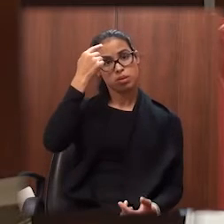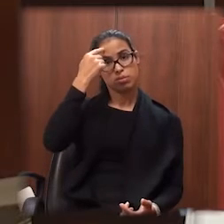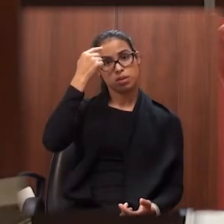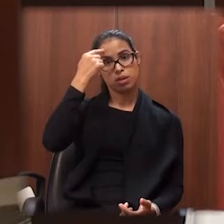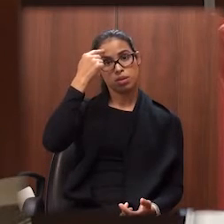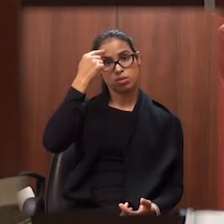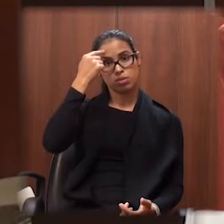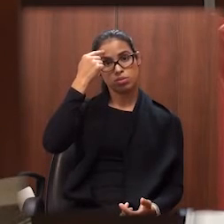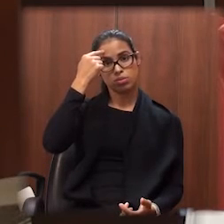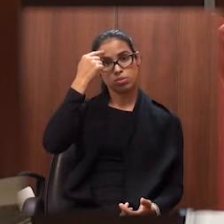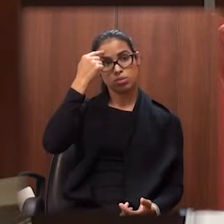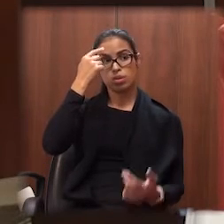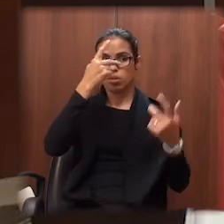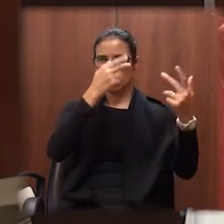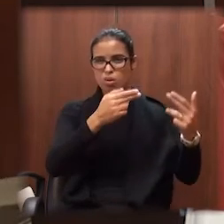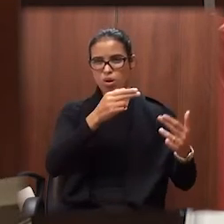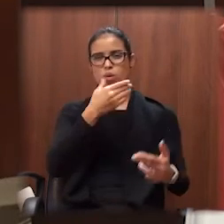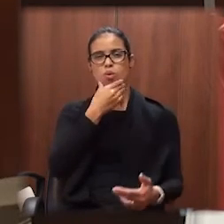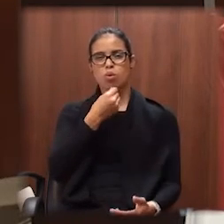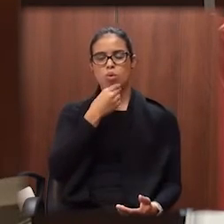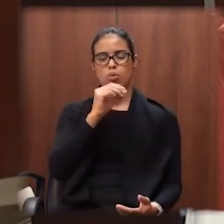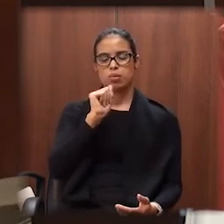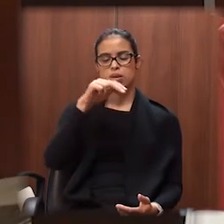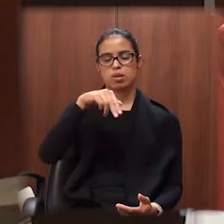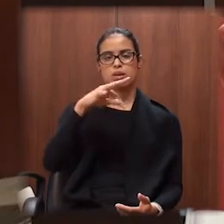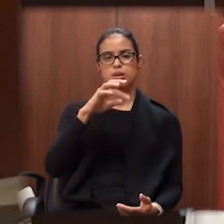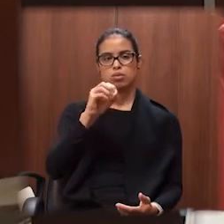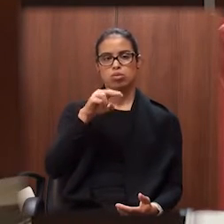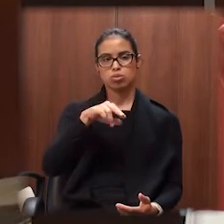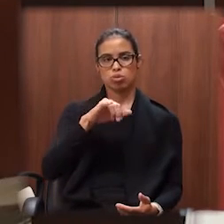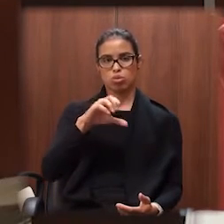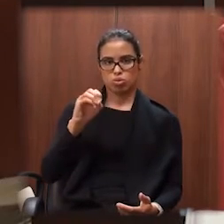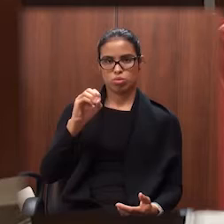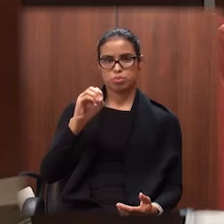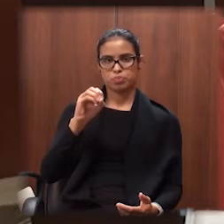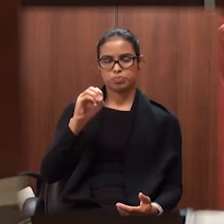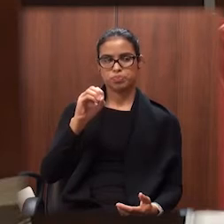um grande pensador italiano como Antonio Gramsci, que dizia: